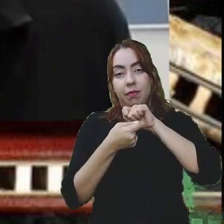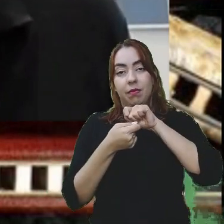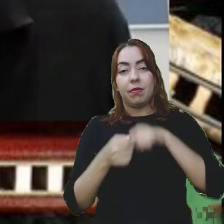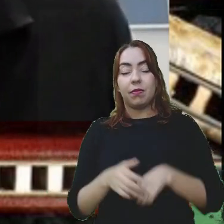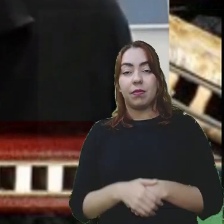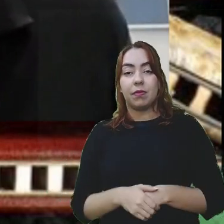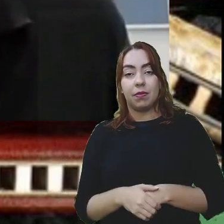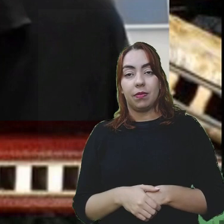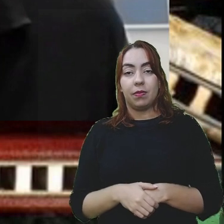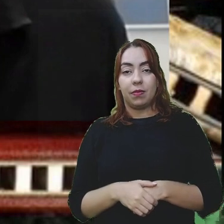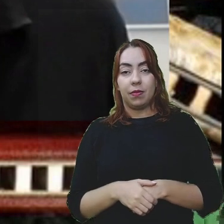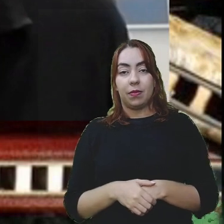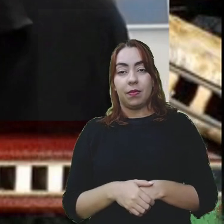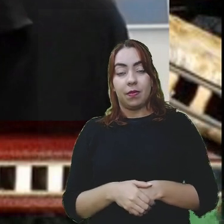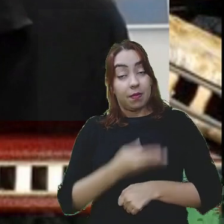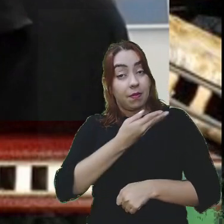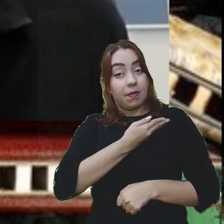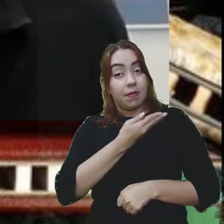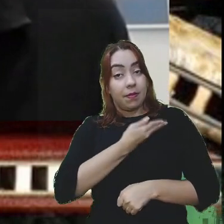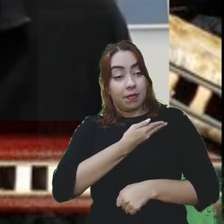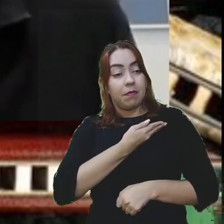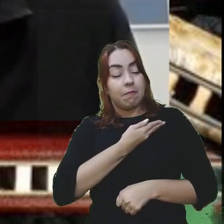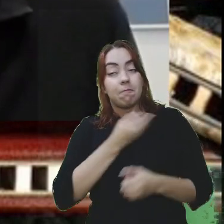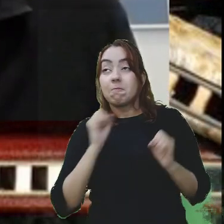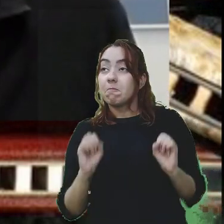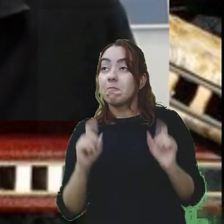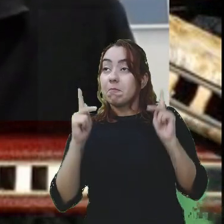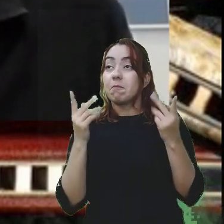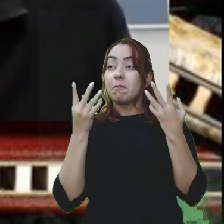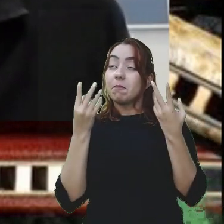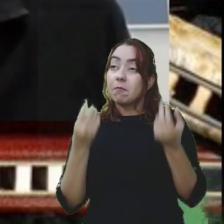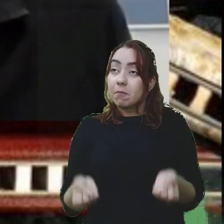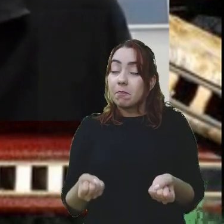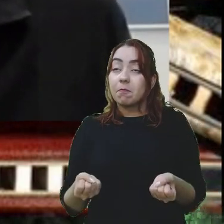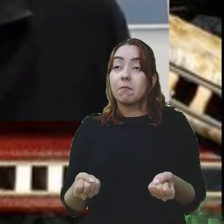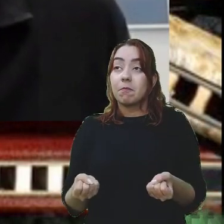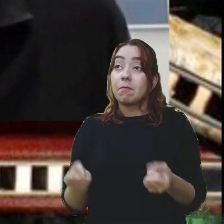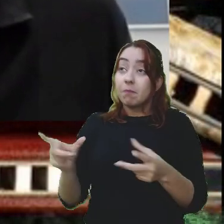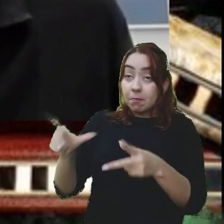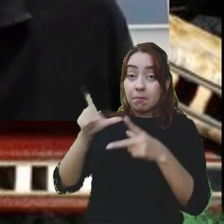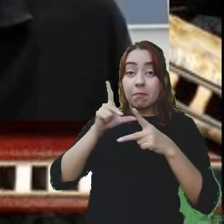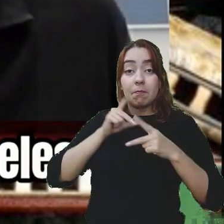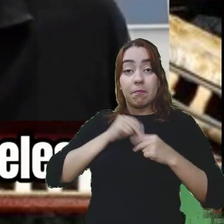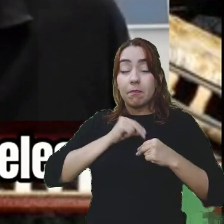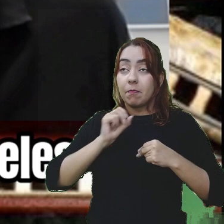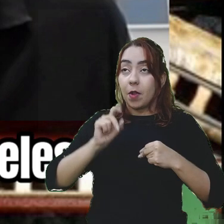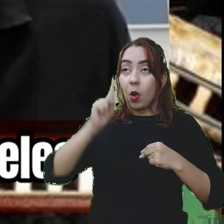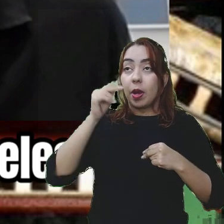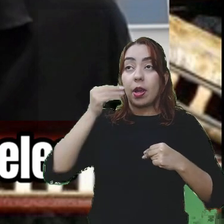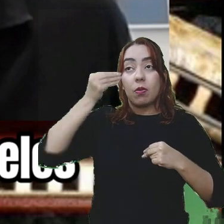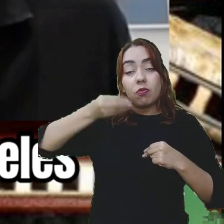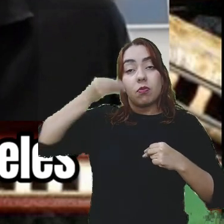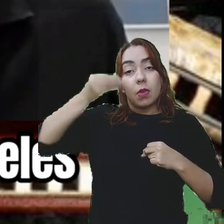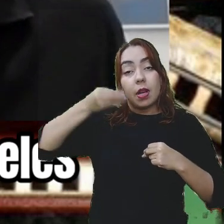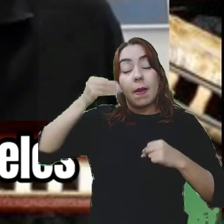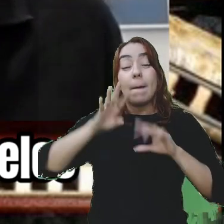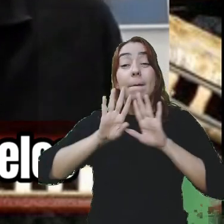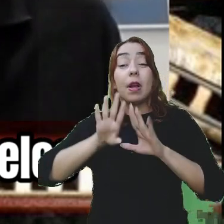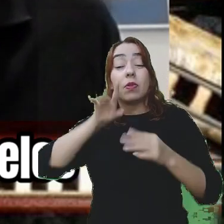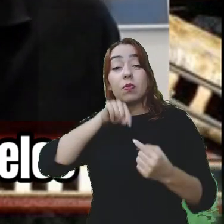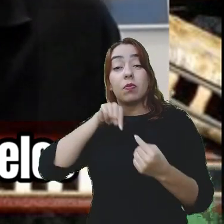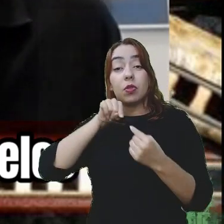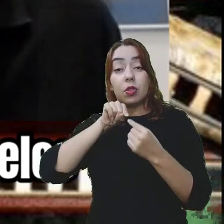O Ivan me falou isso, o pessoal mandou a gaita. Então, o que acontece? Qual foi o meu objetivo